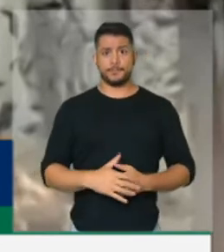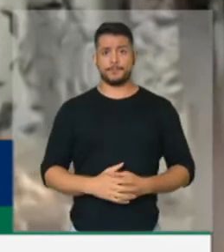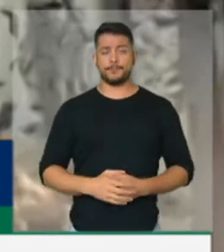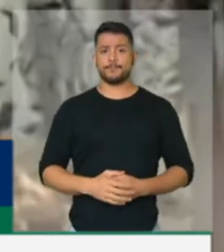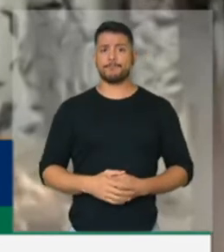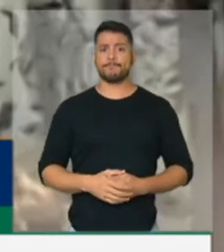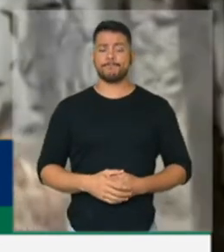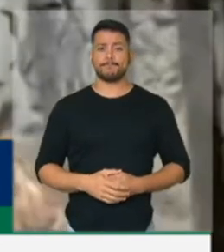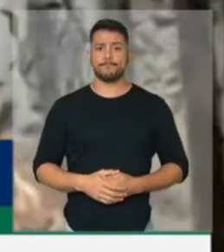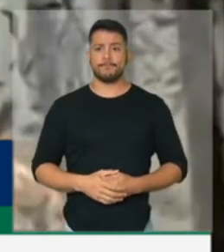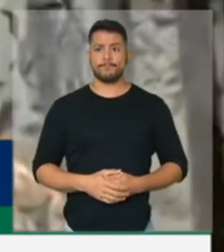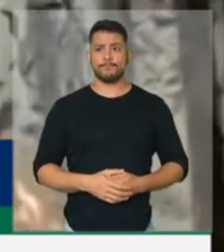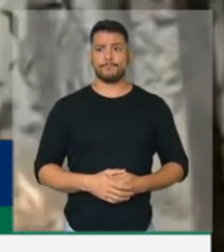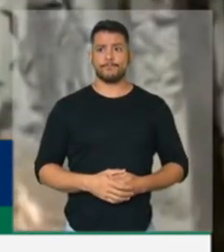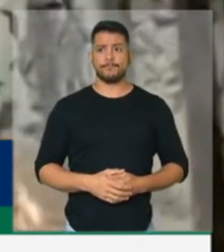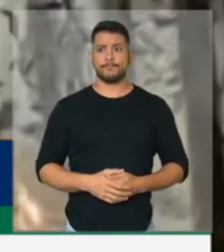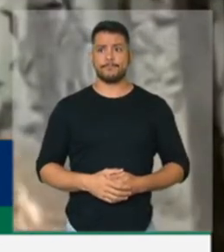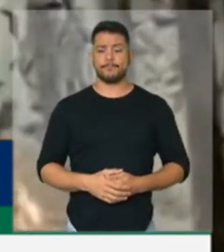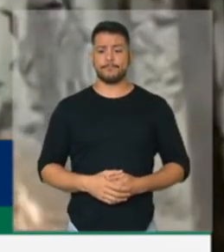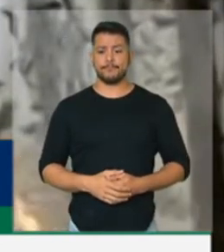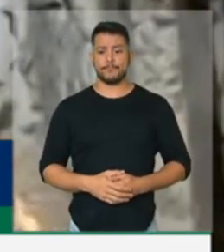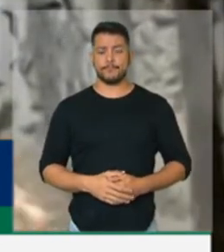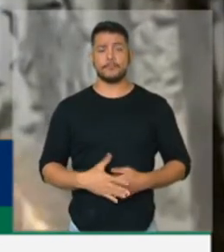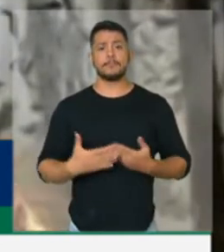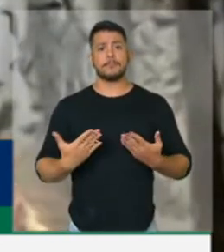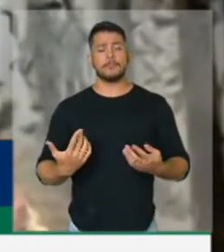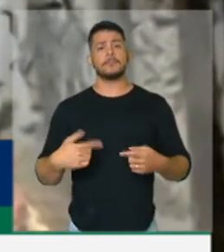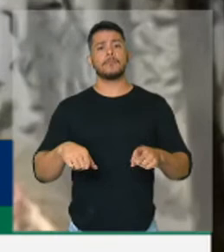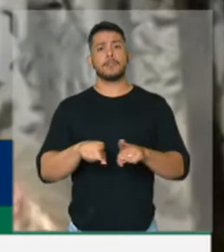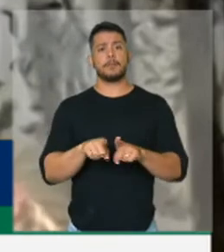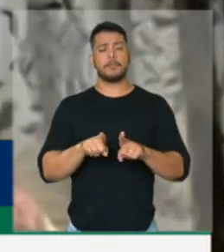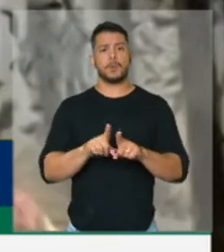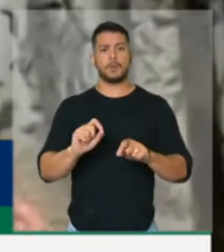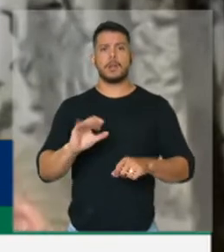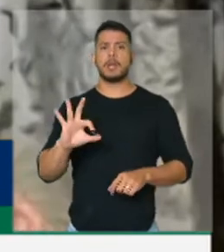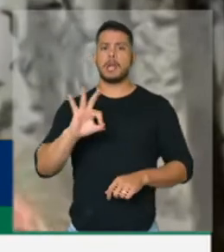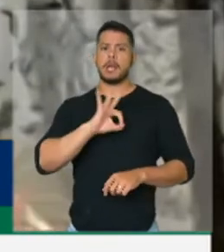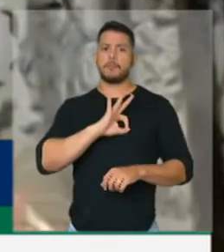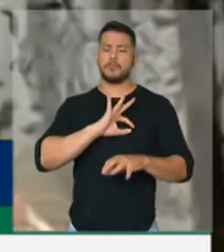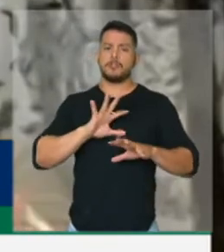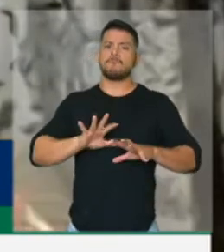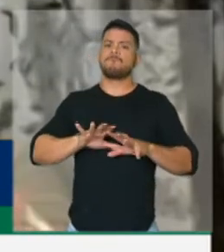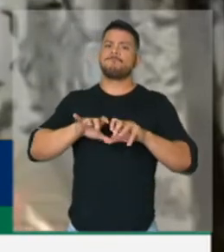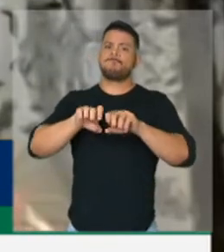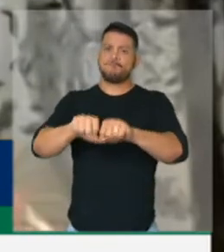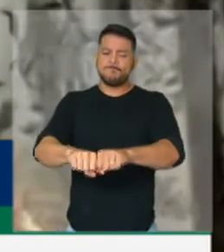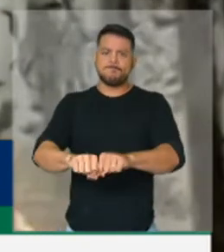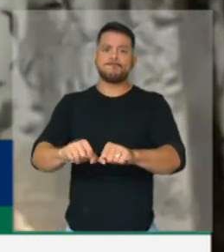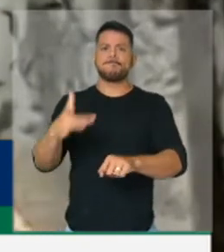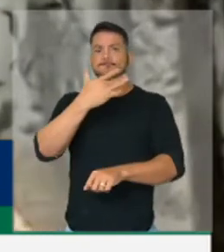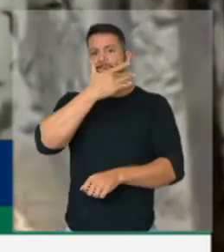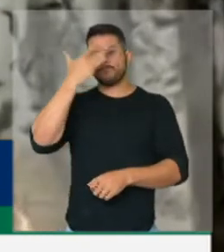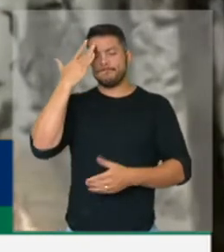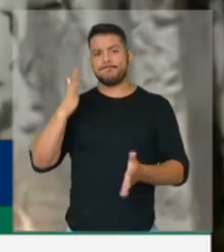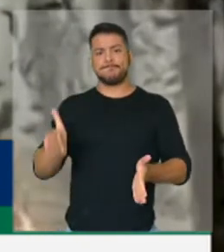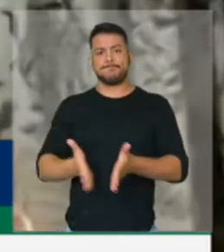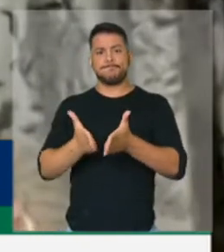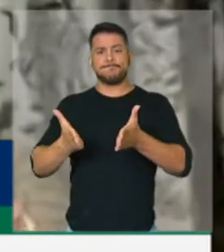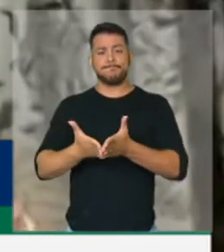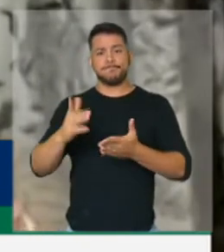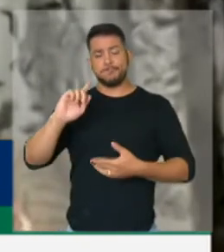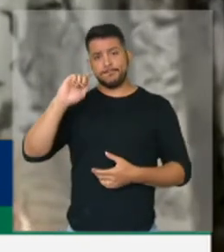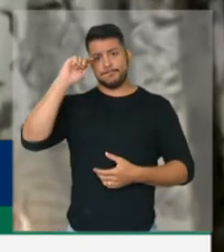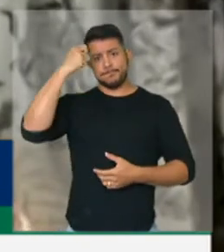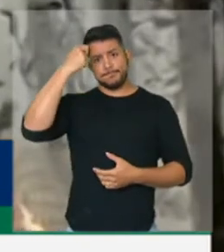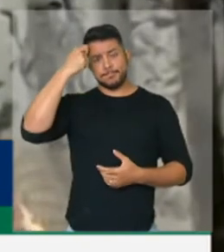chega também no corpo desses jovens negros periféricos das favelas brasileiras. Não tenho dúvida que, nesse cenário, essa casa não deveria